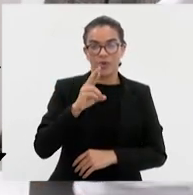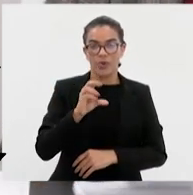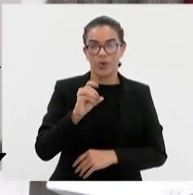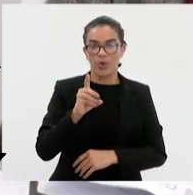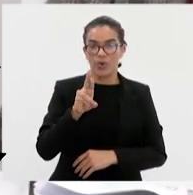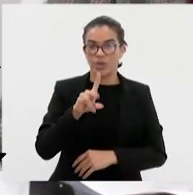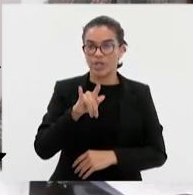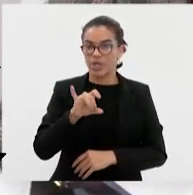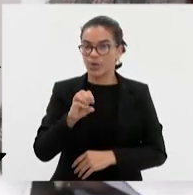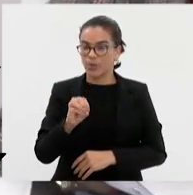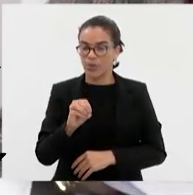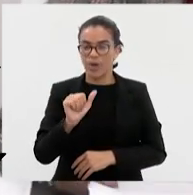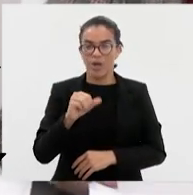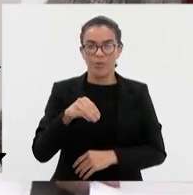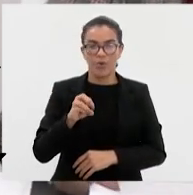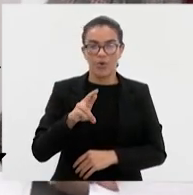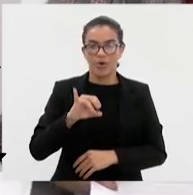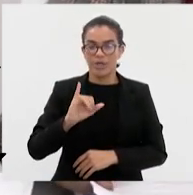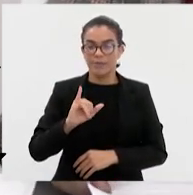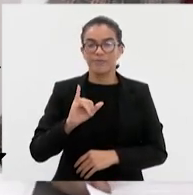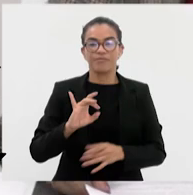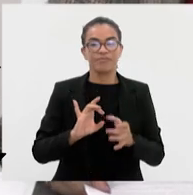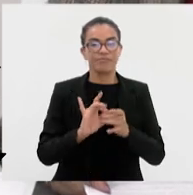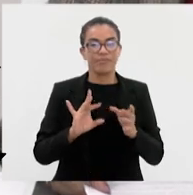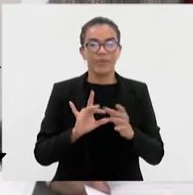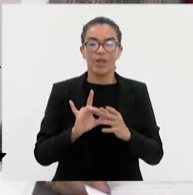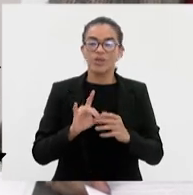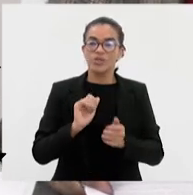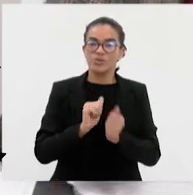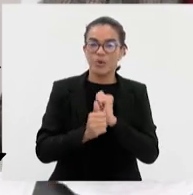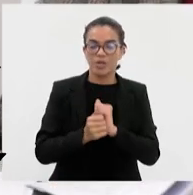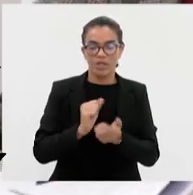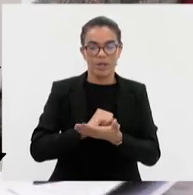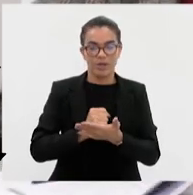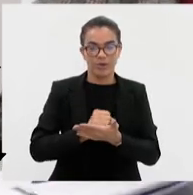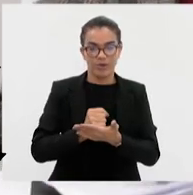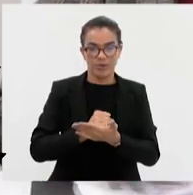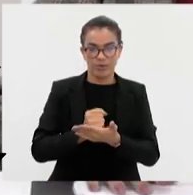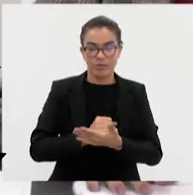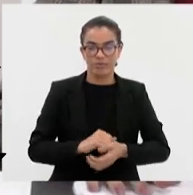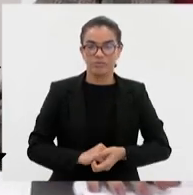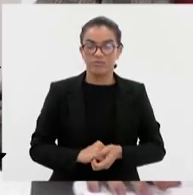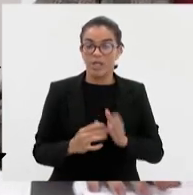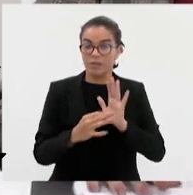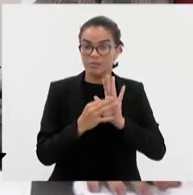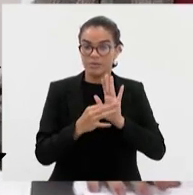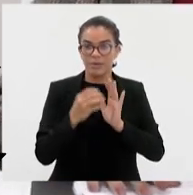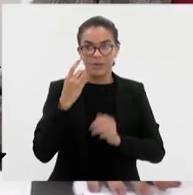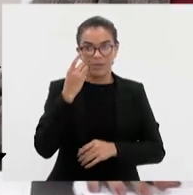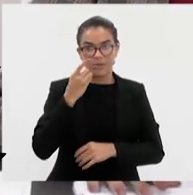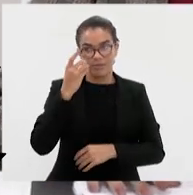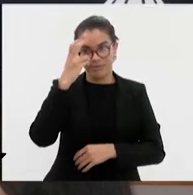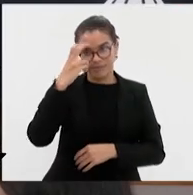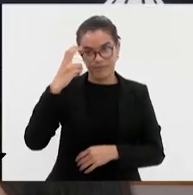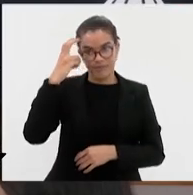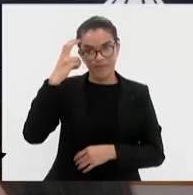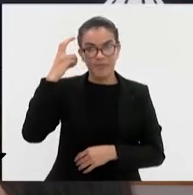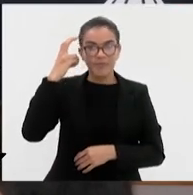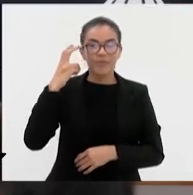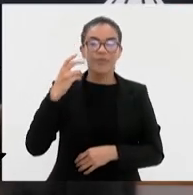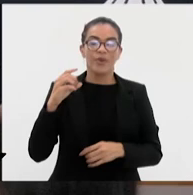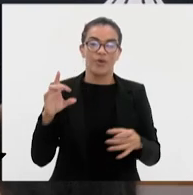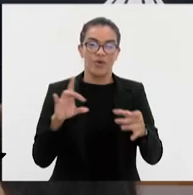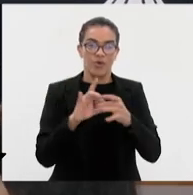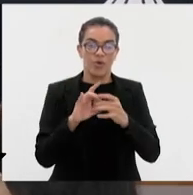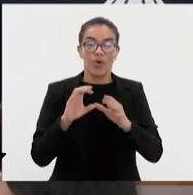o auxílio esportes eletrônicos. Para parecer, a deputada Verônica Lima. Foi